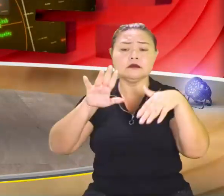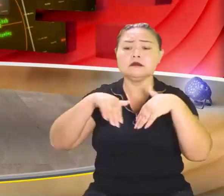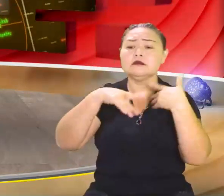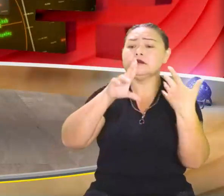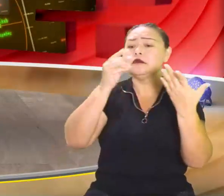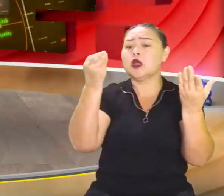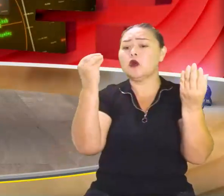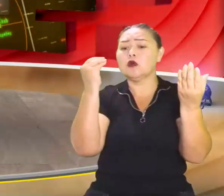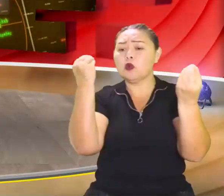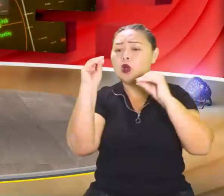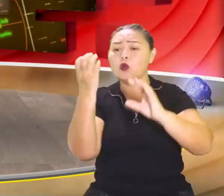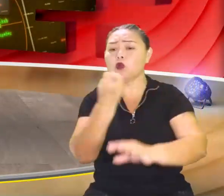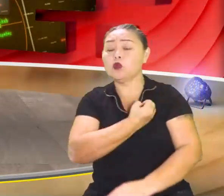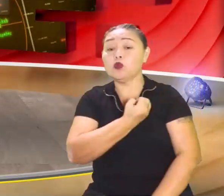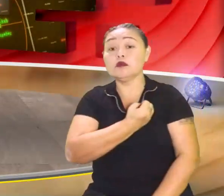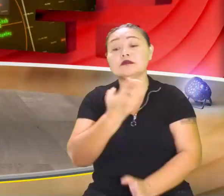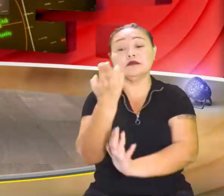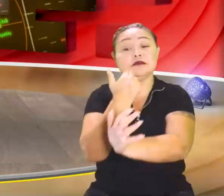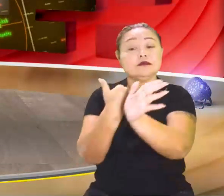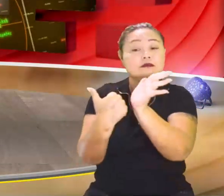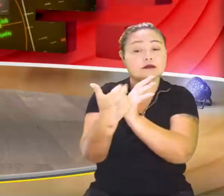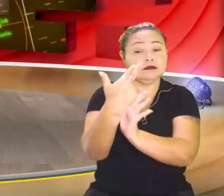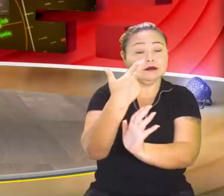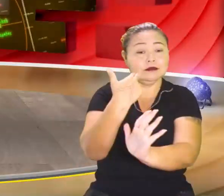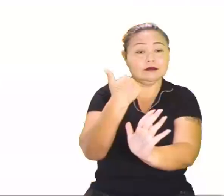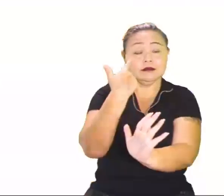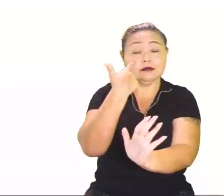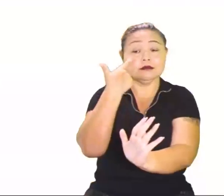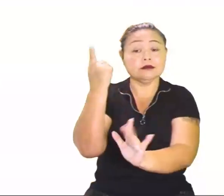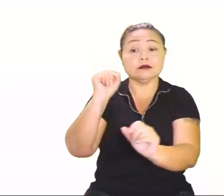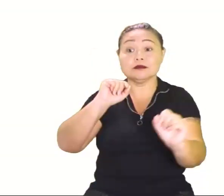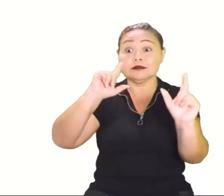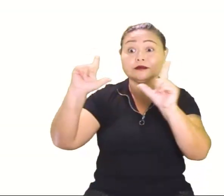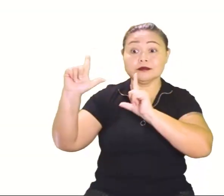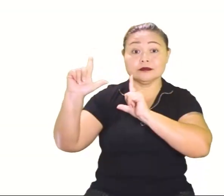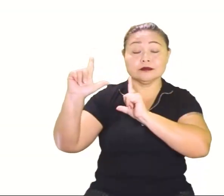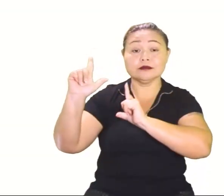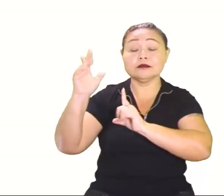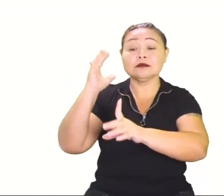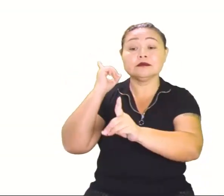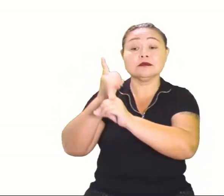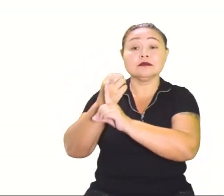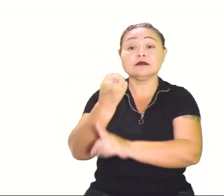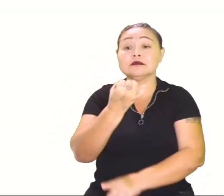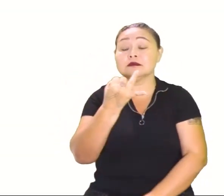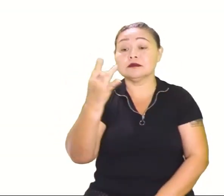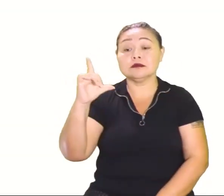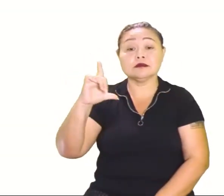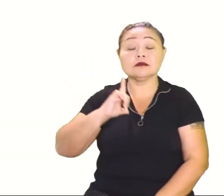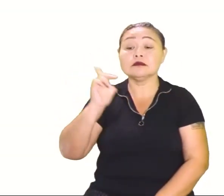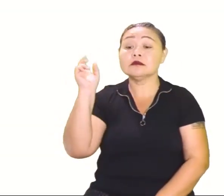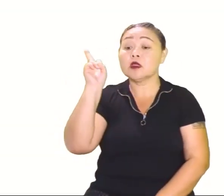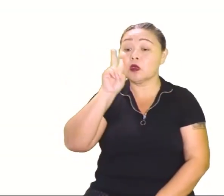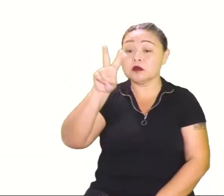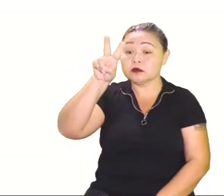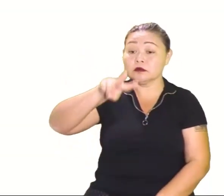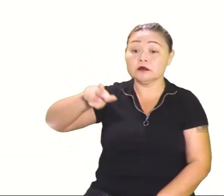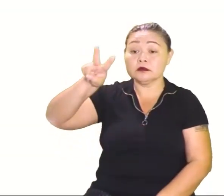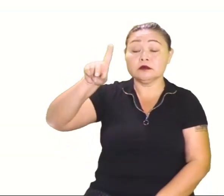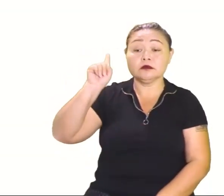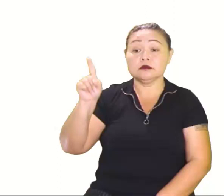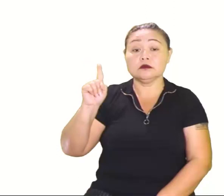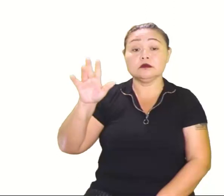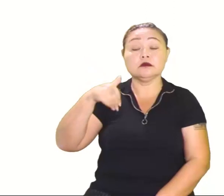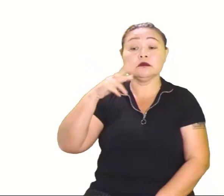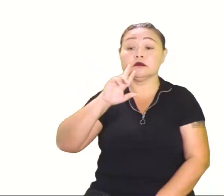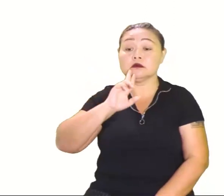os dígitos, agora, né? Nós vamos ter que desenhar vamos lá na telinha, vamos lá e a gente vai descobrir quantos dígitos você consegue visualizar aí